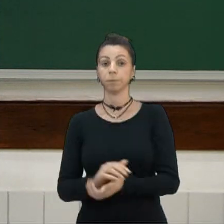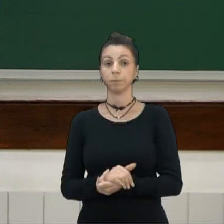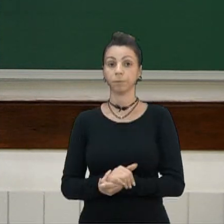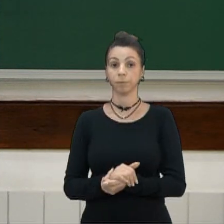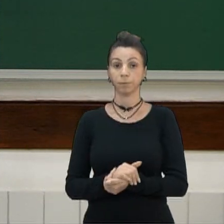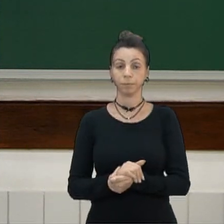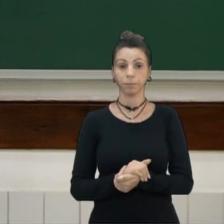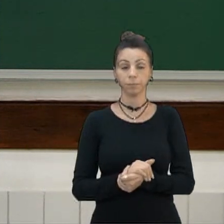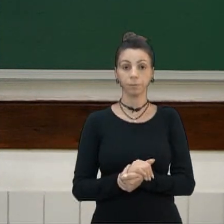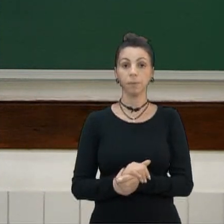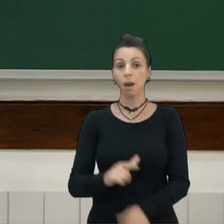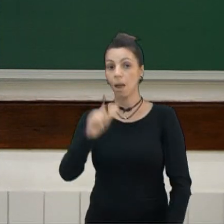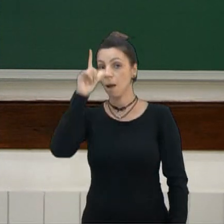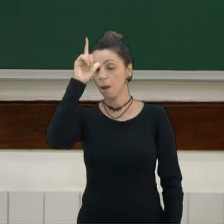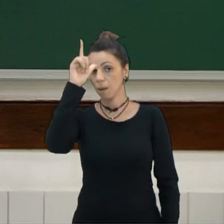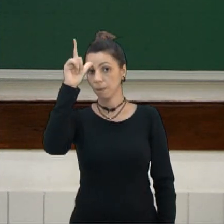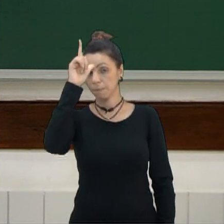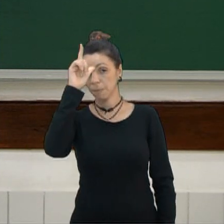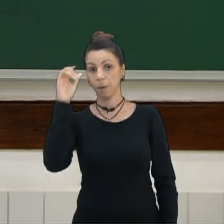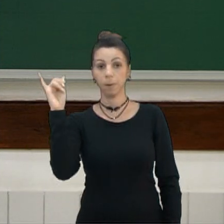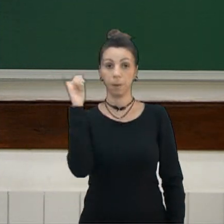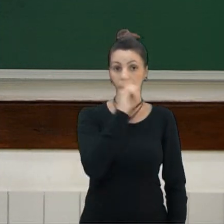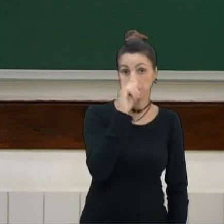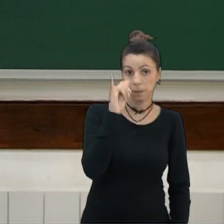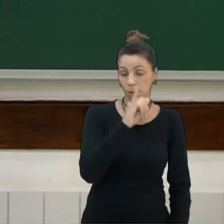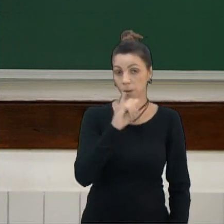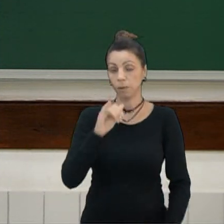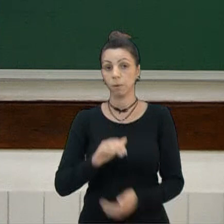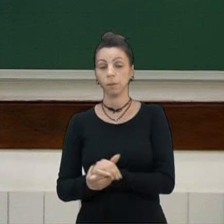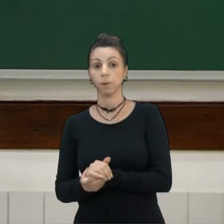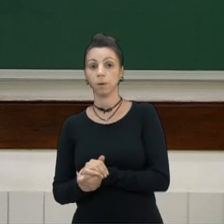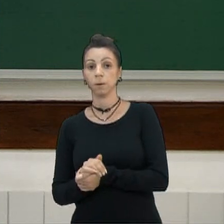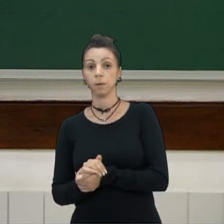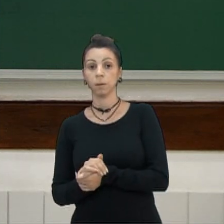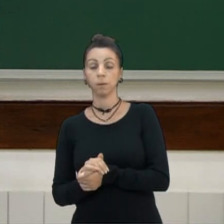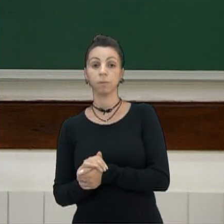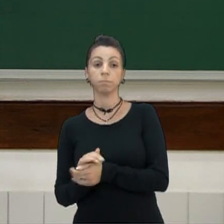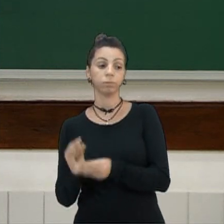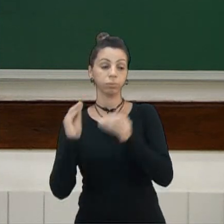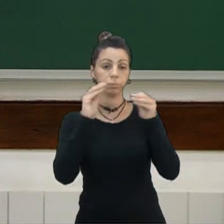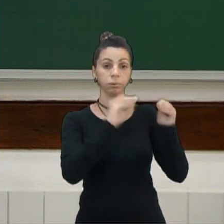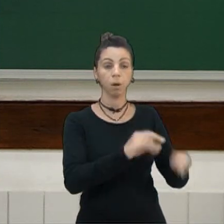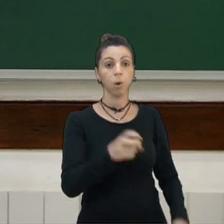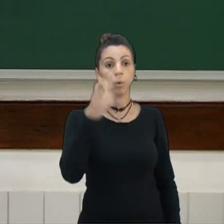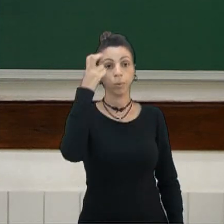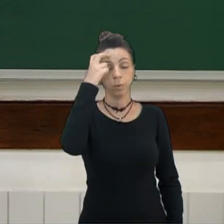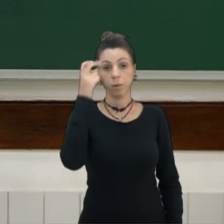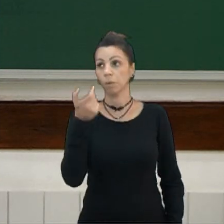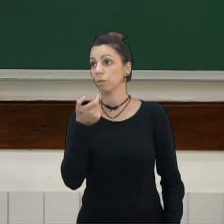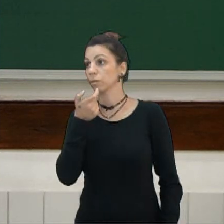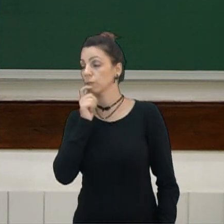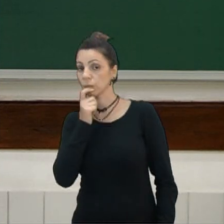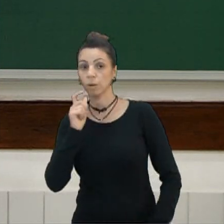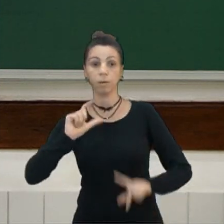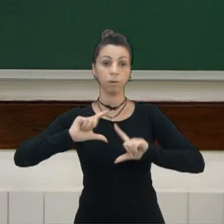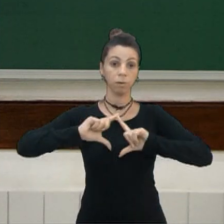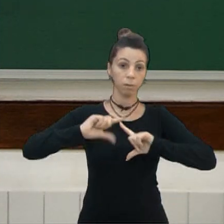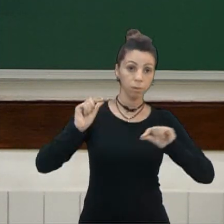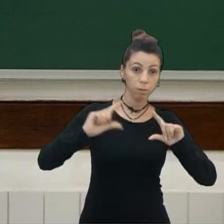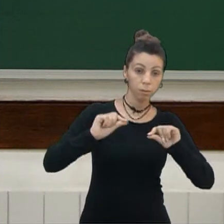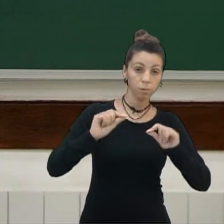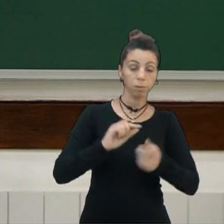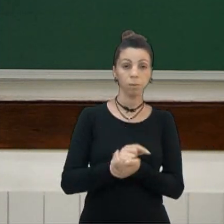que vieram para o Brasil, que trouxeram a sua cultura religiosa, né? Tivemos os ingleses, os japoneses, né,